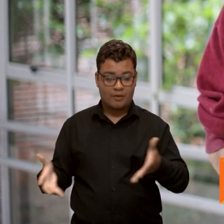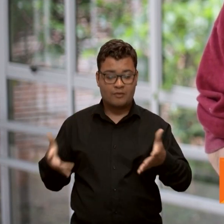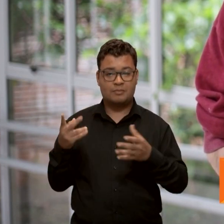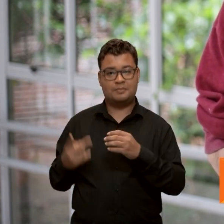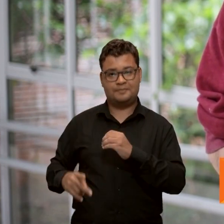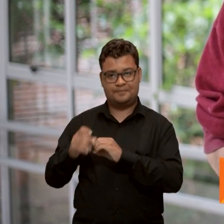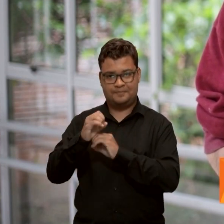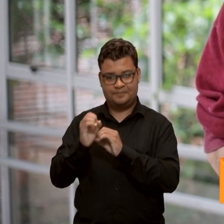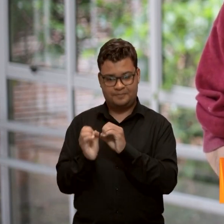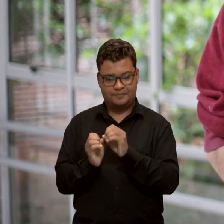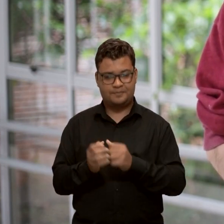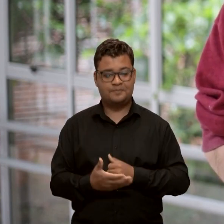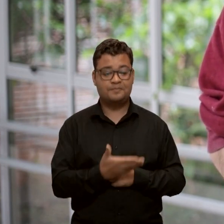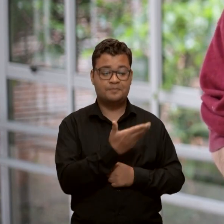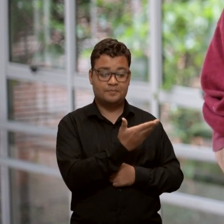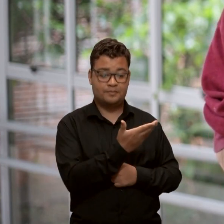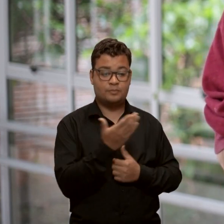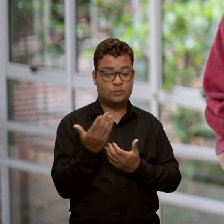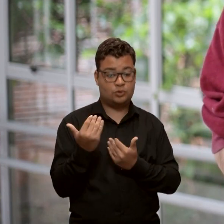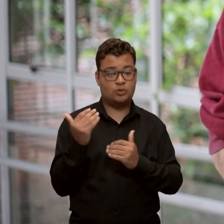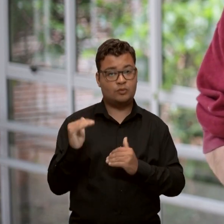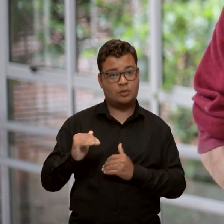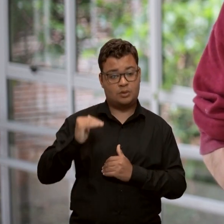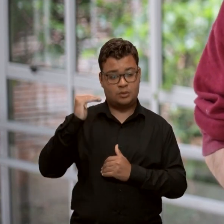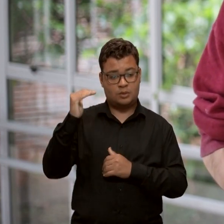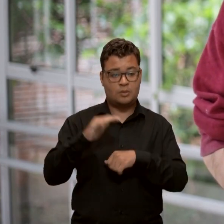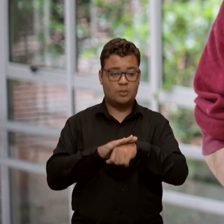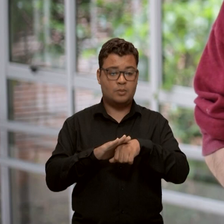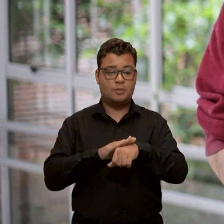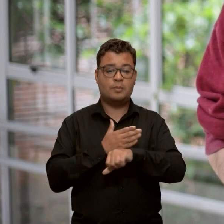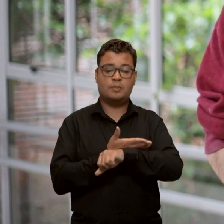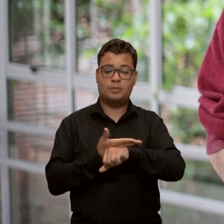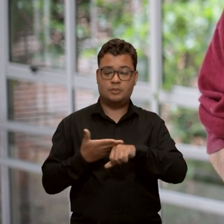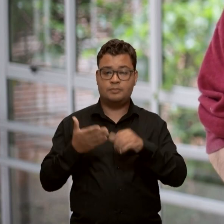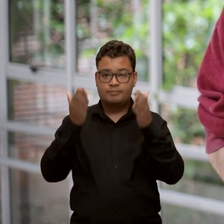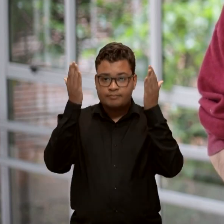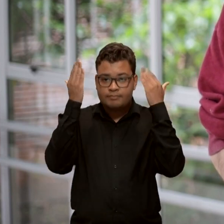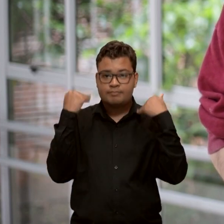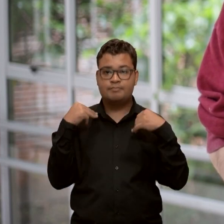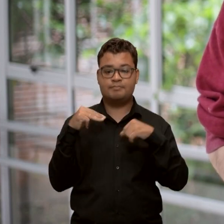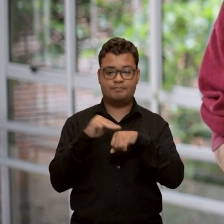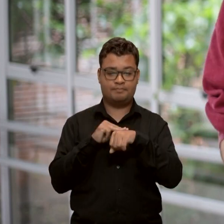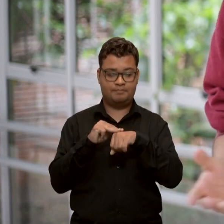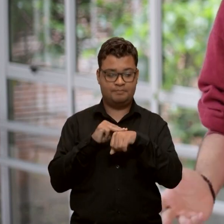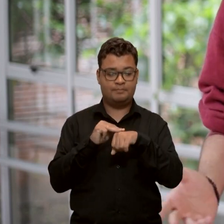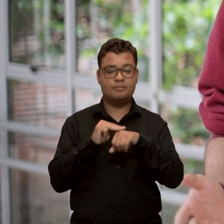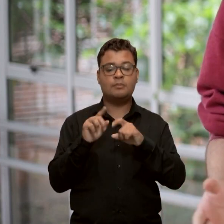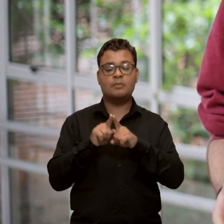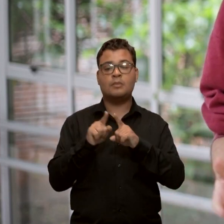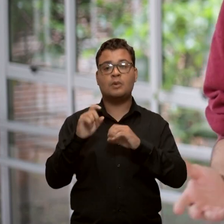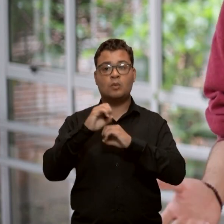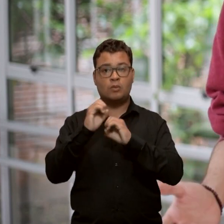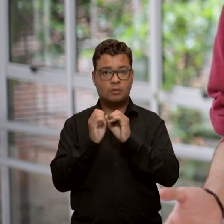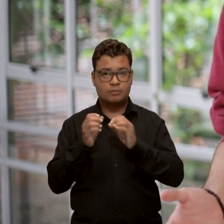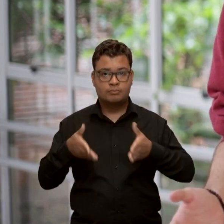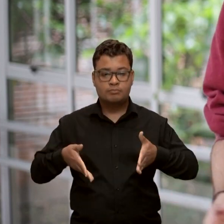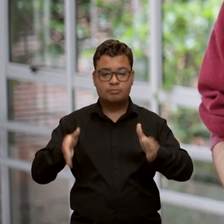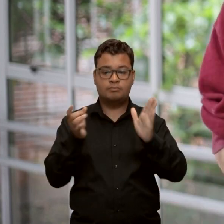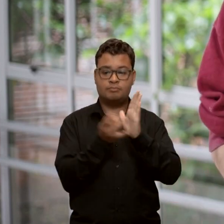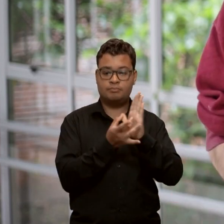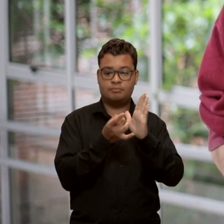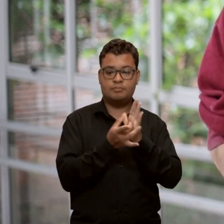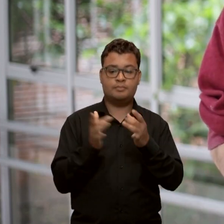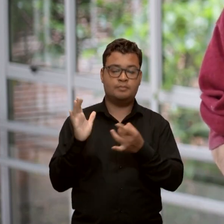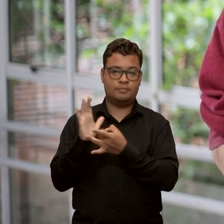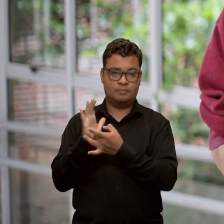universidade. Sou um jovem adulto de pele branca com cabelos castanhos na altura dos ombros e estou em um corredor de um prédio da UFG com janelas de vidro de ambos